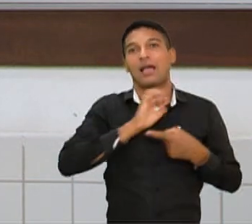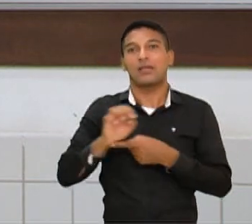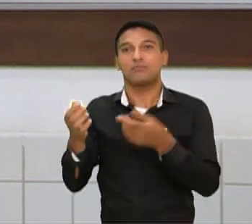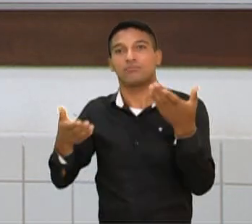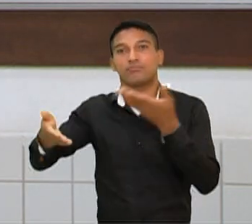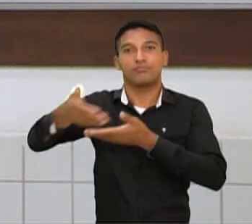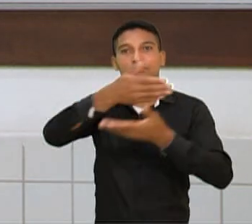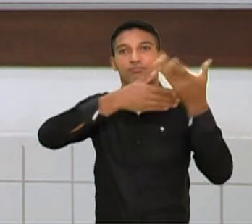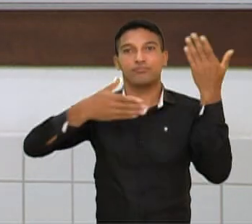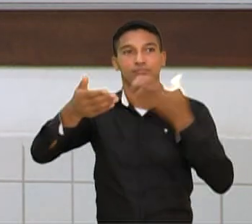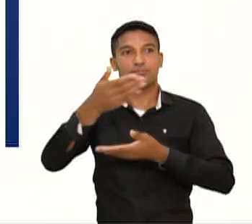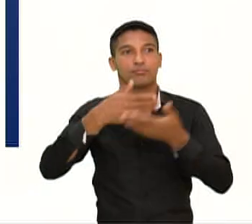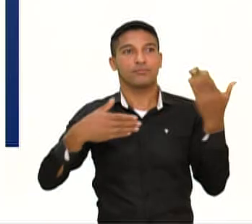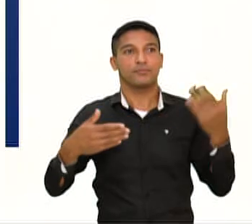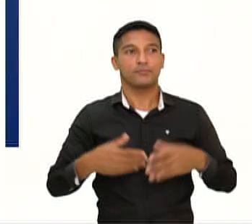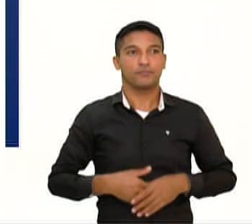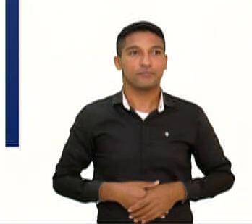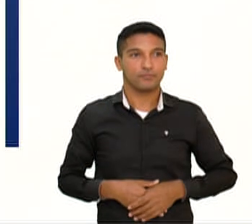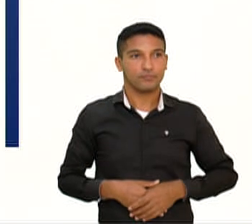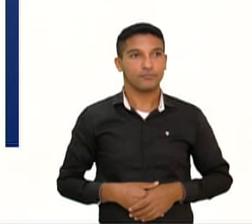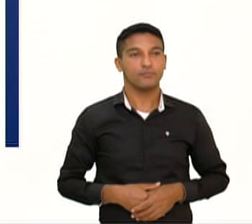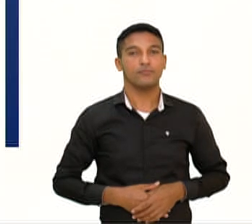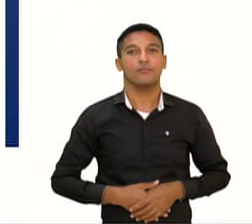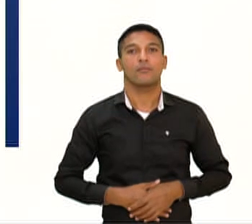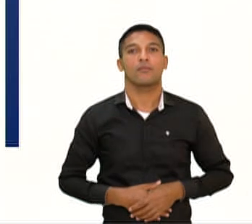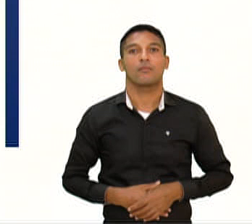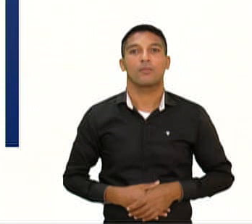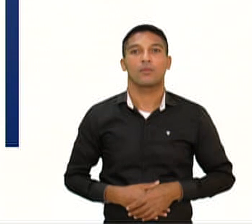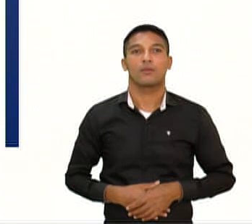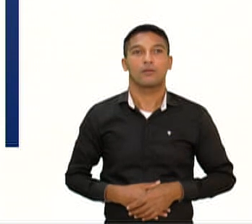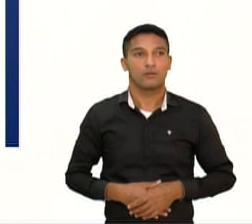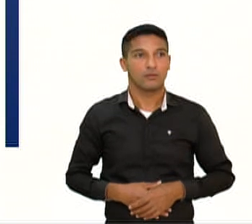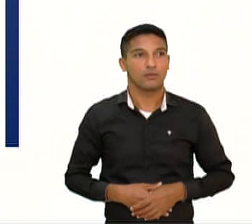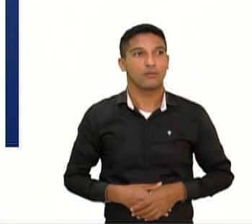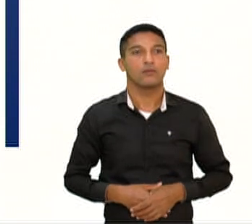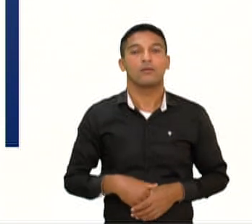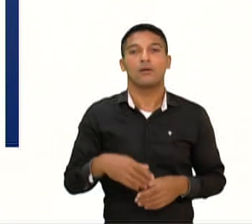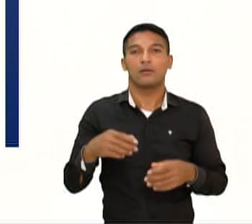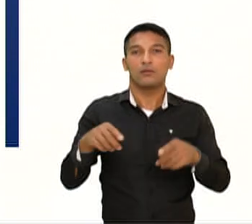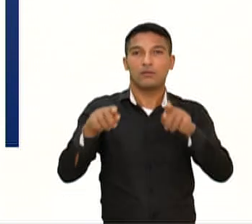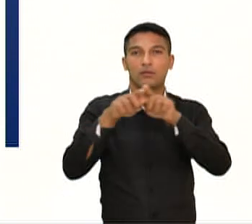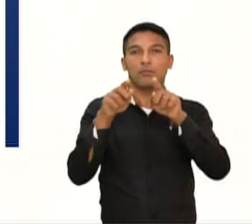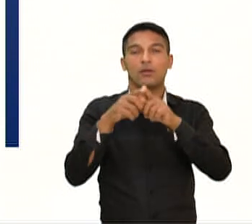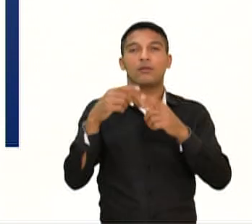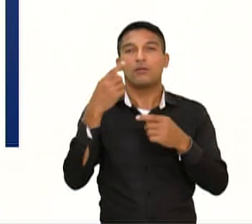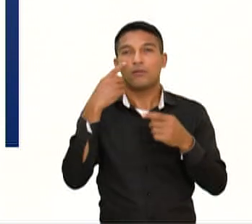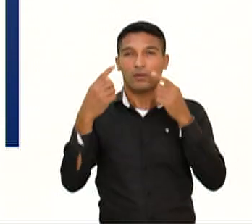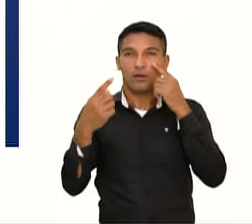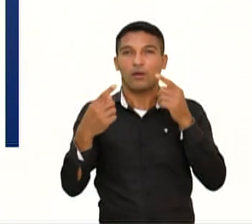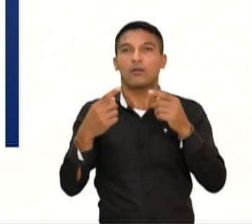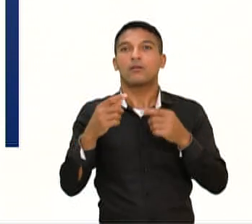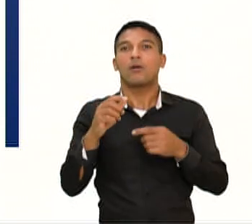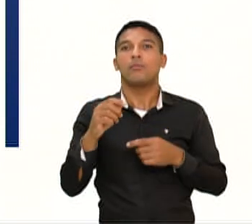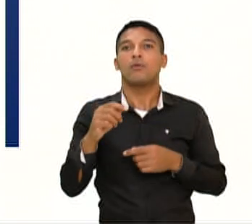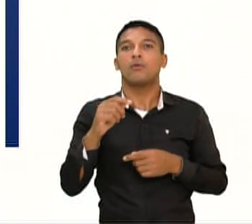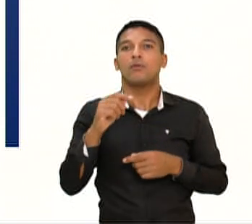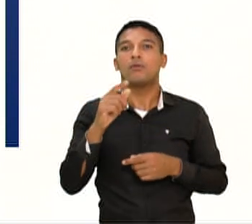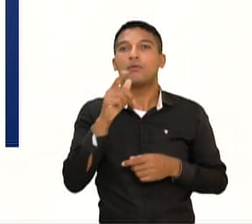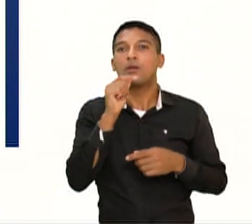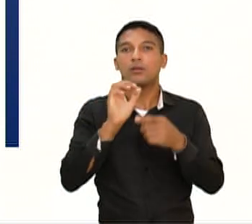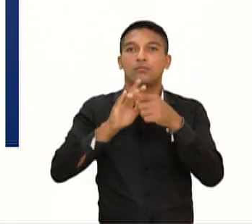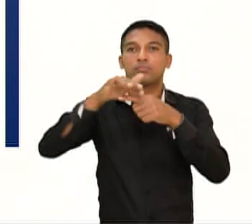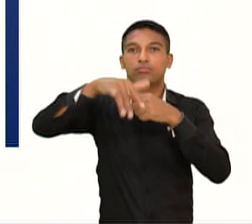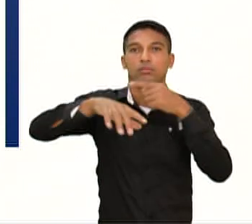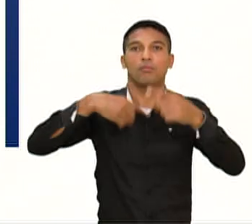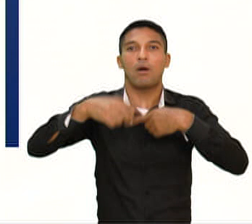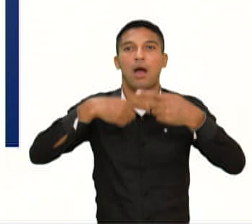região. Na continuação, também lógico, dentro do potencial hídrico, potencial energético, como nós temos os